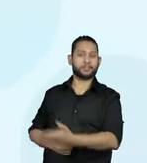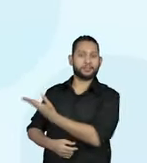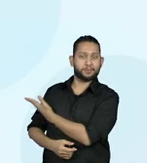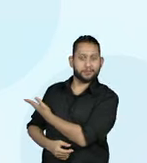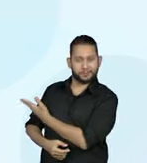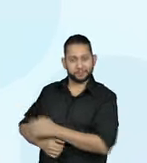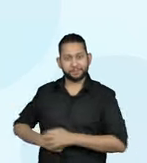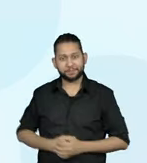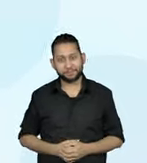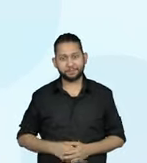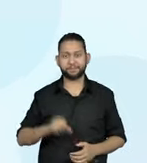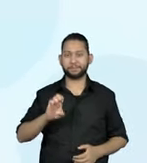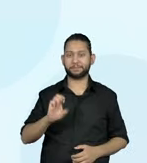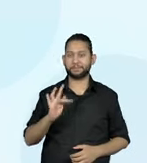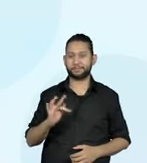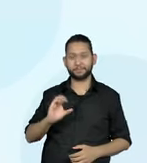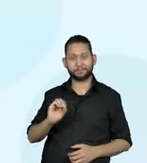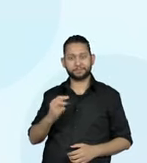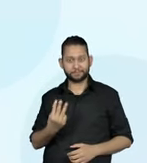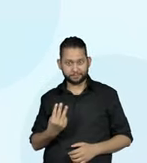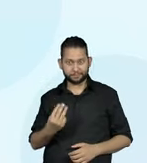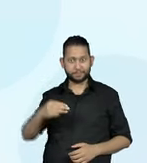é a seguinte: